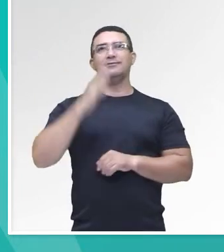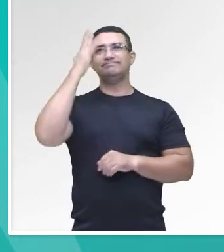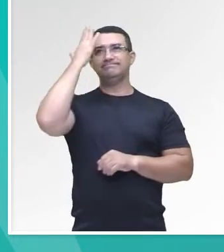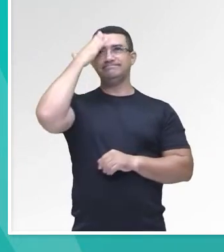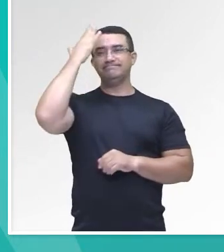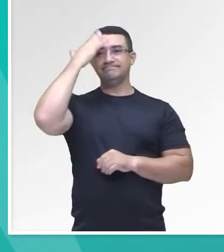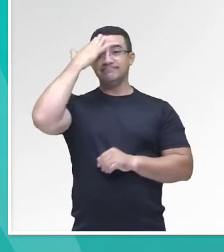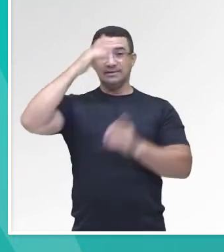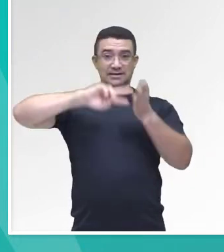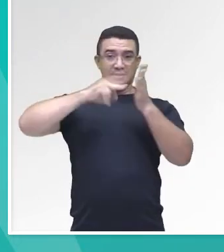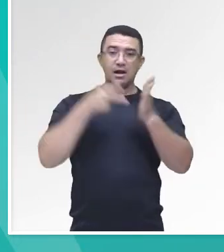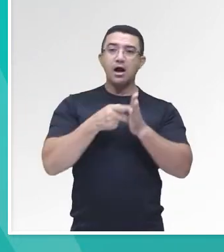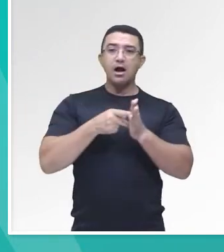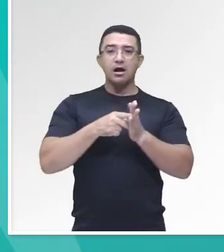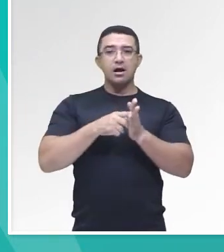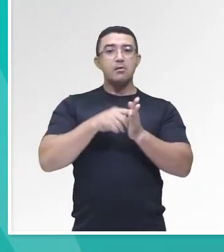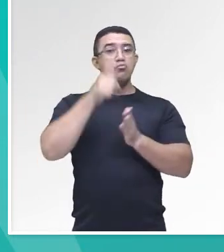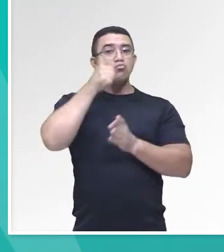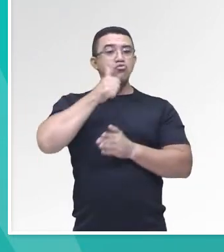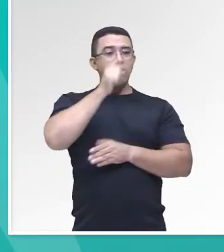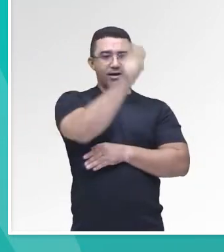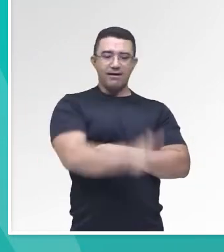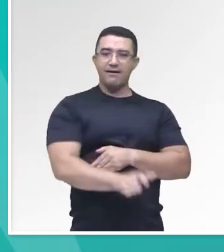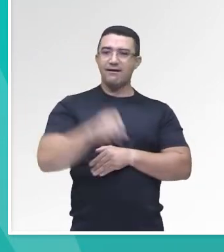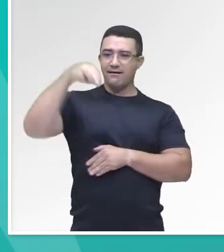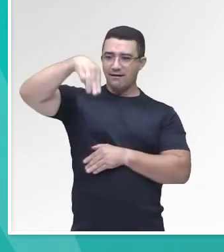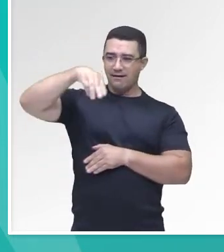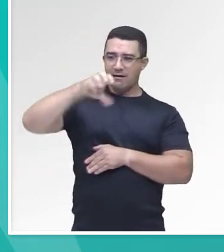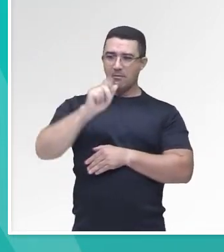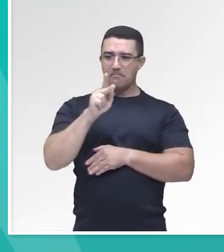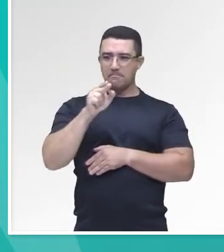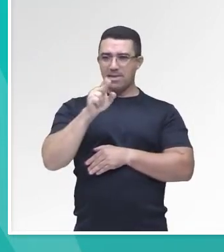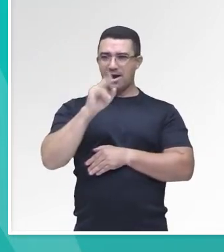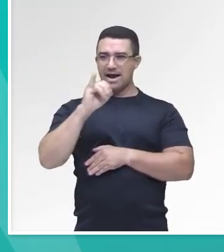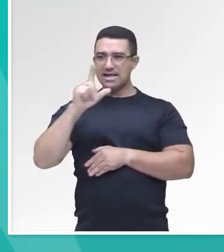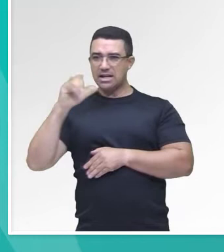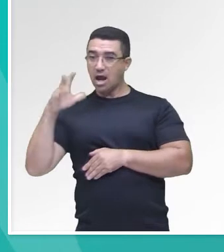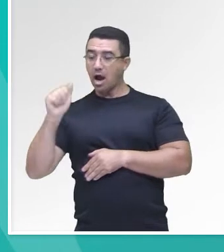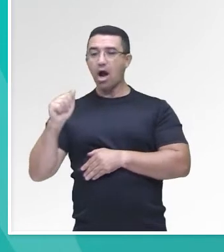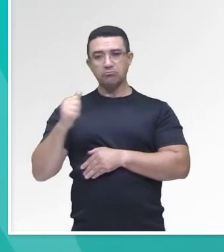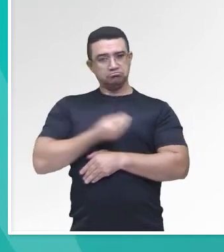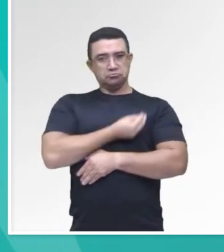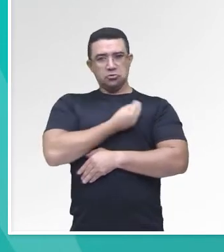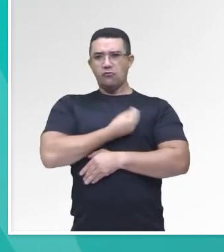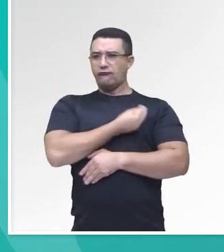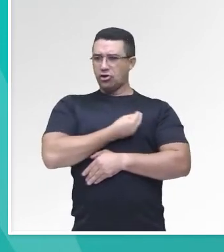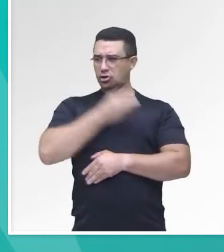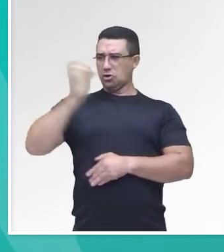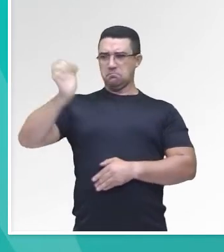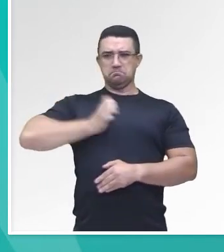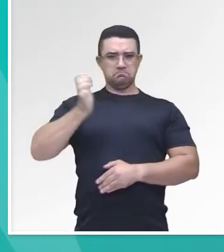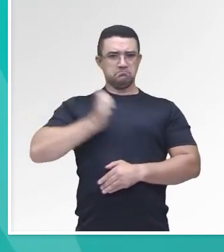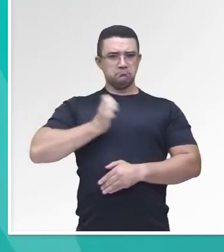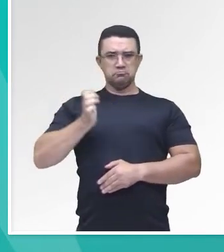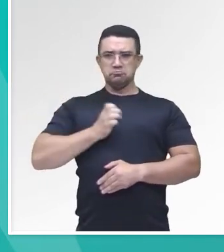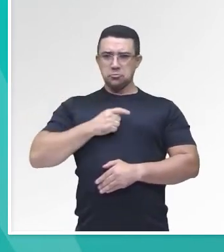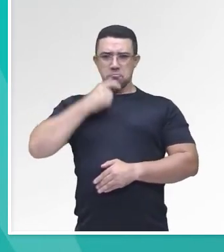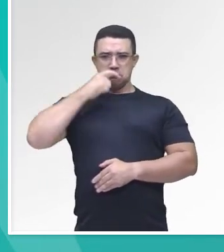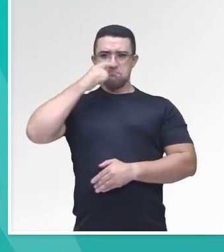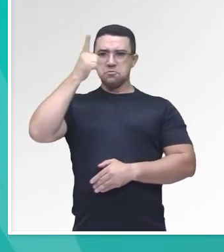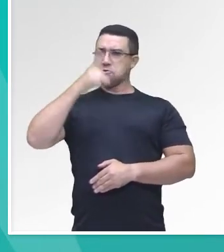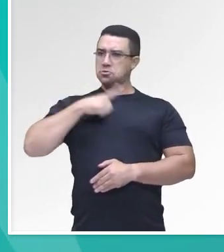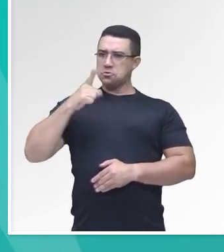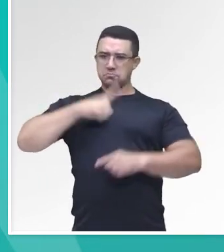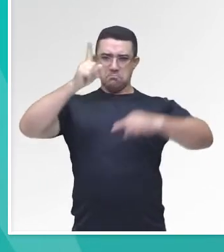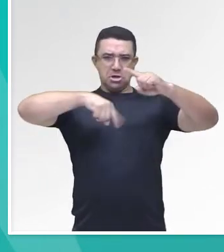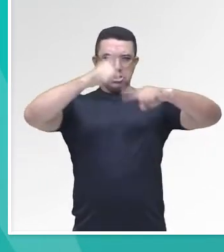na riqueza, não é? Vive na riqueza, ou seja, ela possui bens materiais,